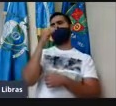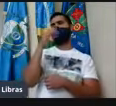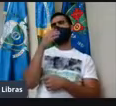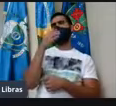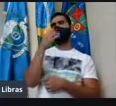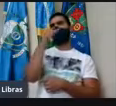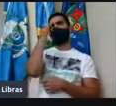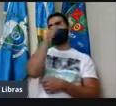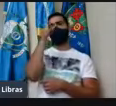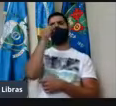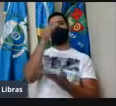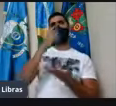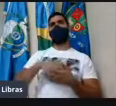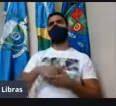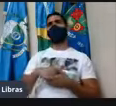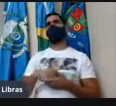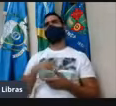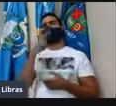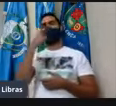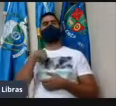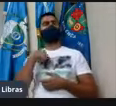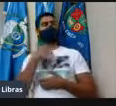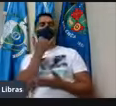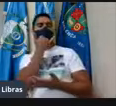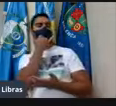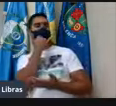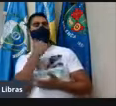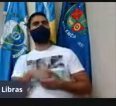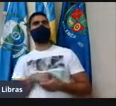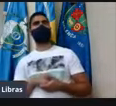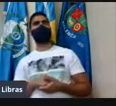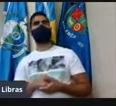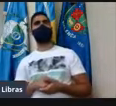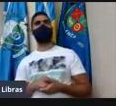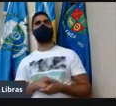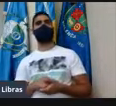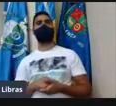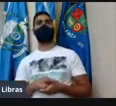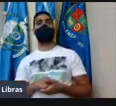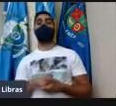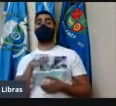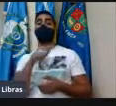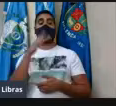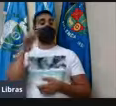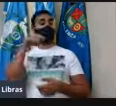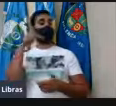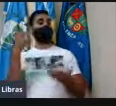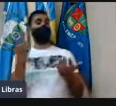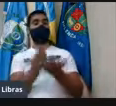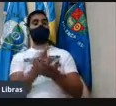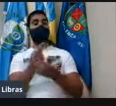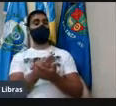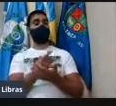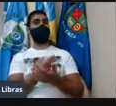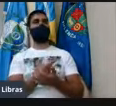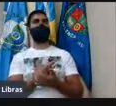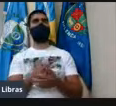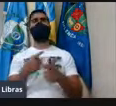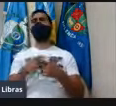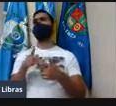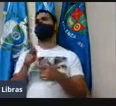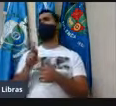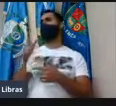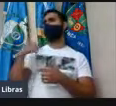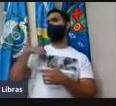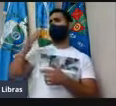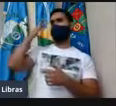mas a impressão que eu tenho é essa. Você não, me não. Desculpe a também. A sua impressão está equivocada. Porque todas as vezes que eu